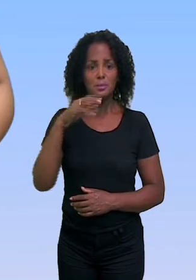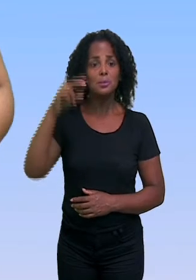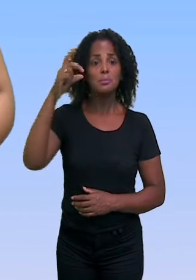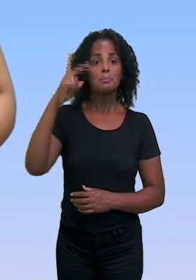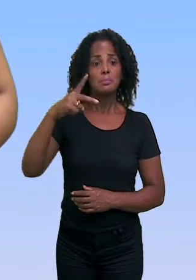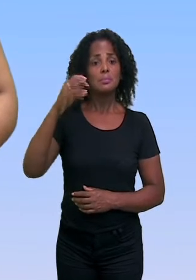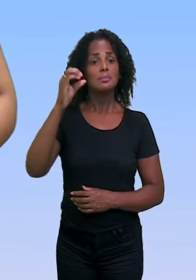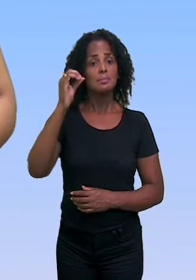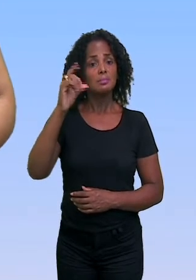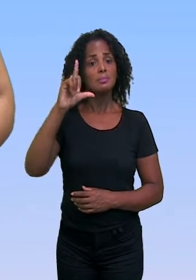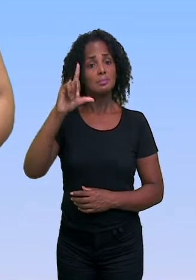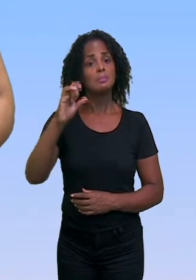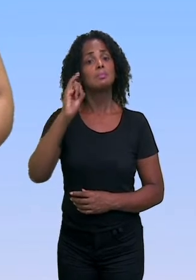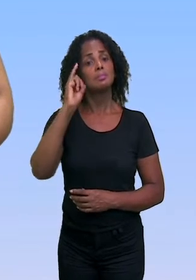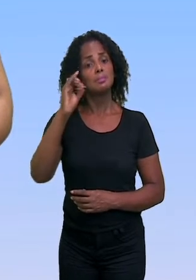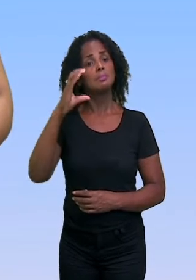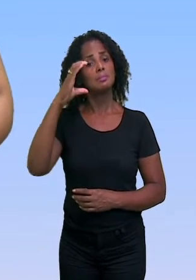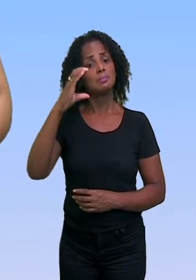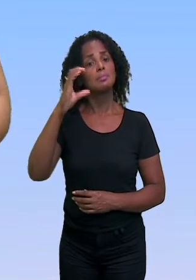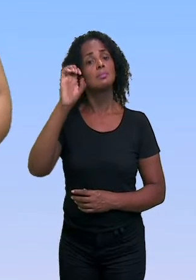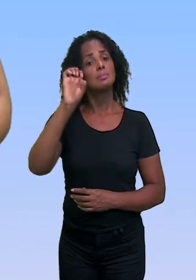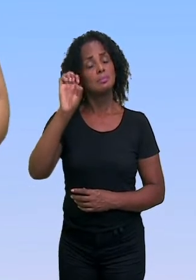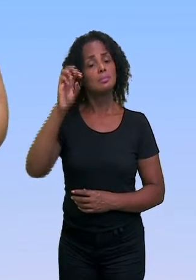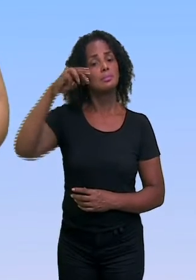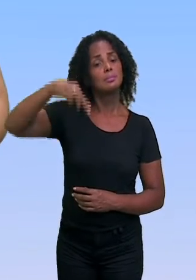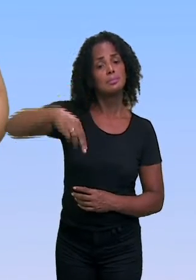rápido P ou